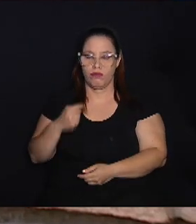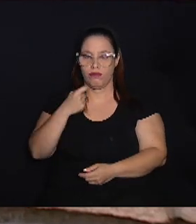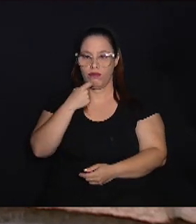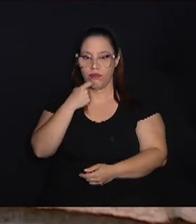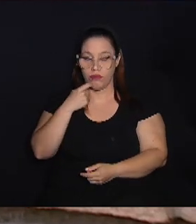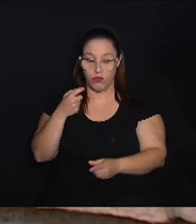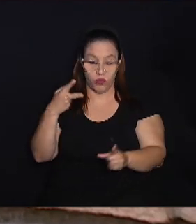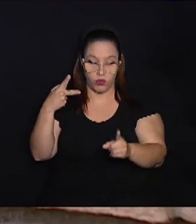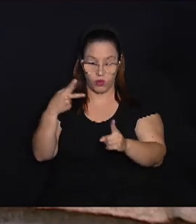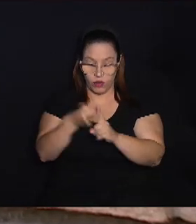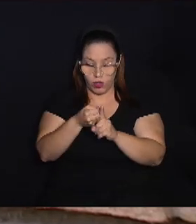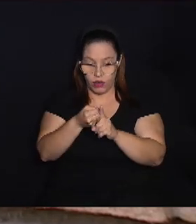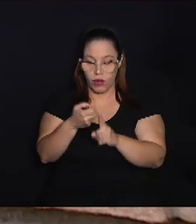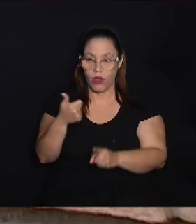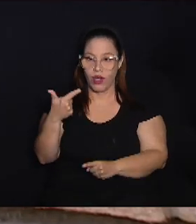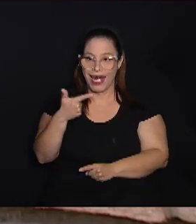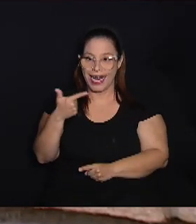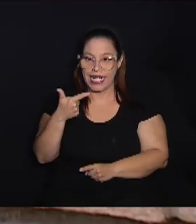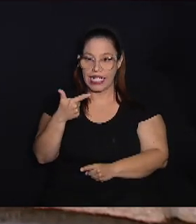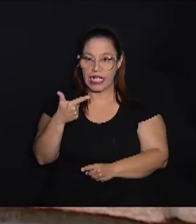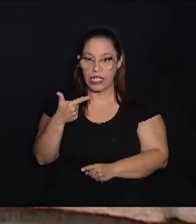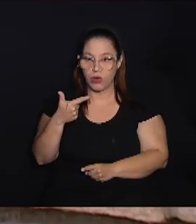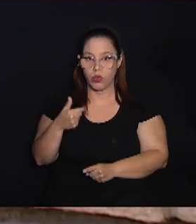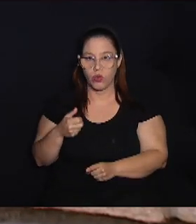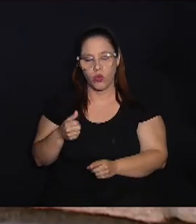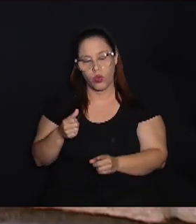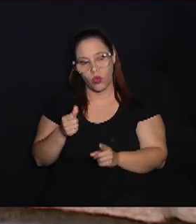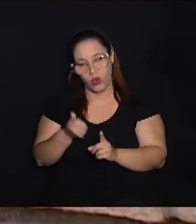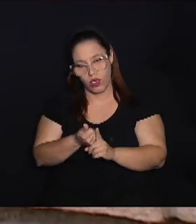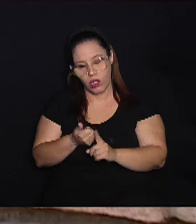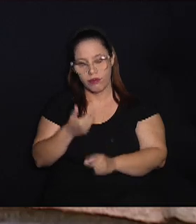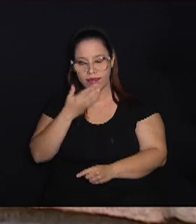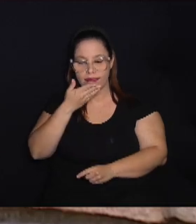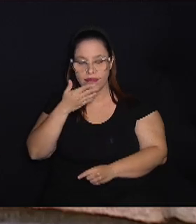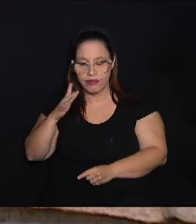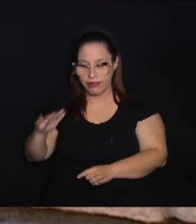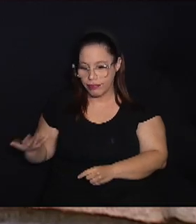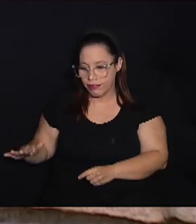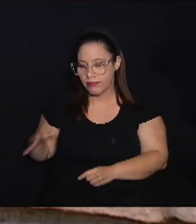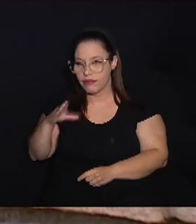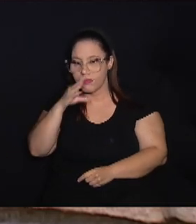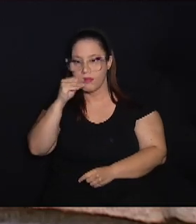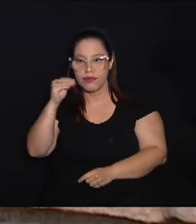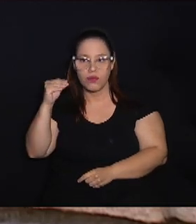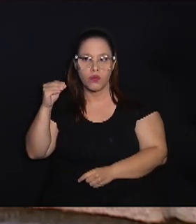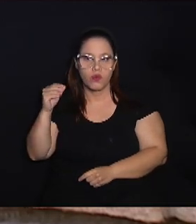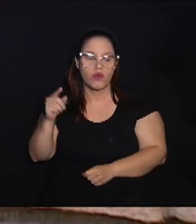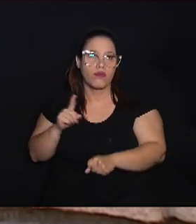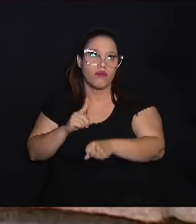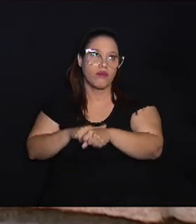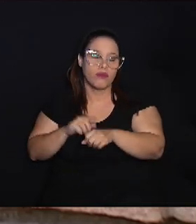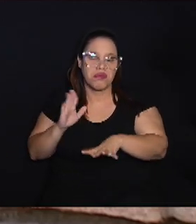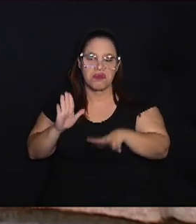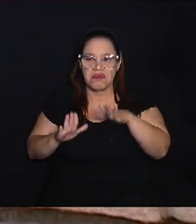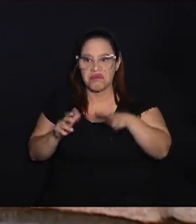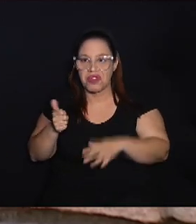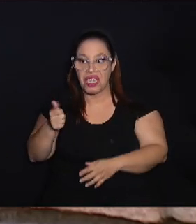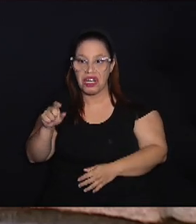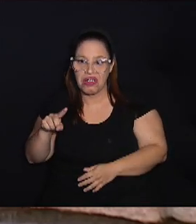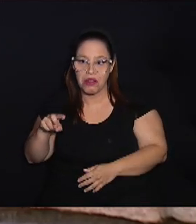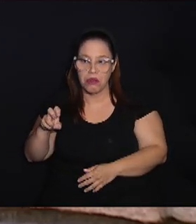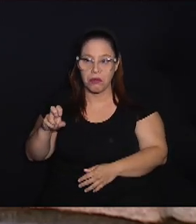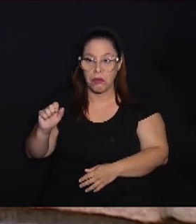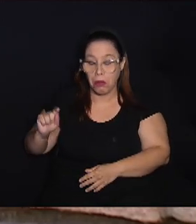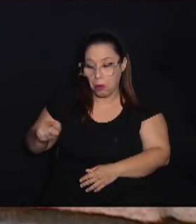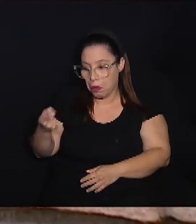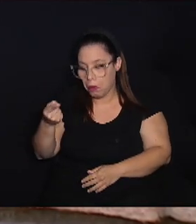da segunda dose contra a dengue em crianças e adolescentes. Até o momento foram aplicadas mais de 15 mil doses do